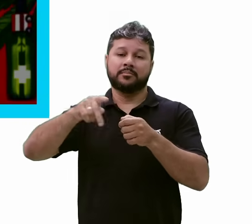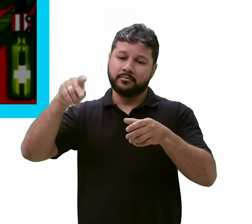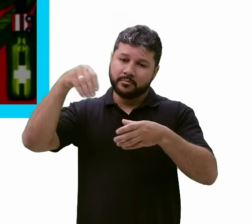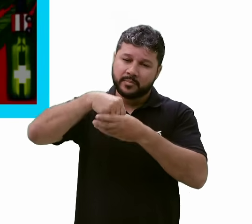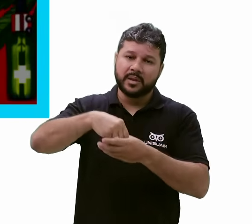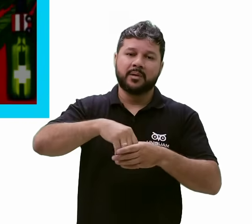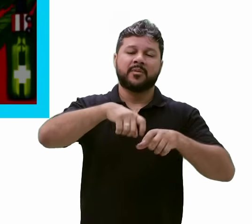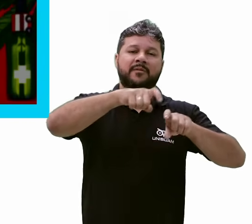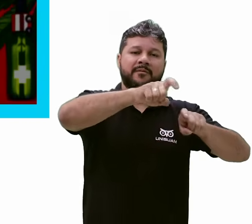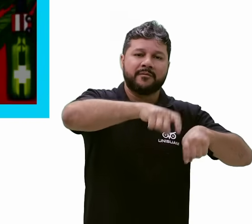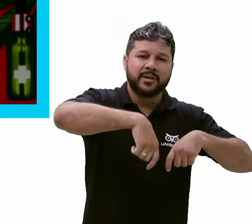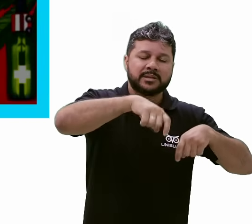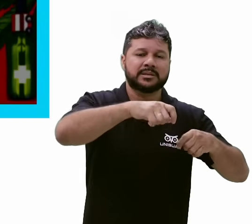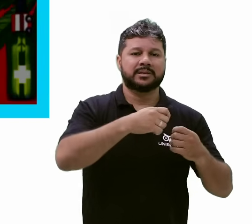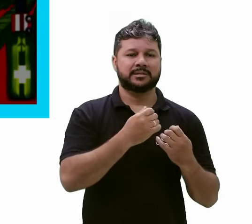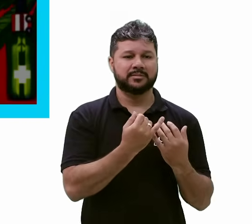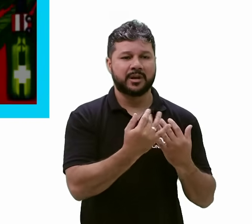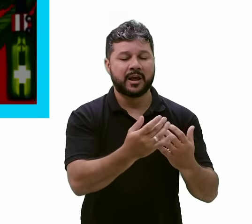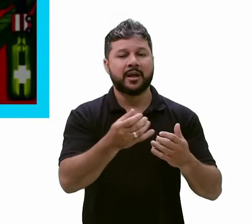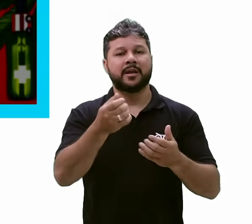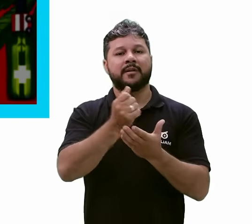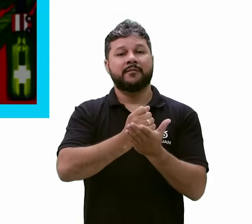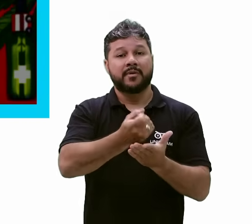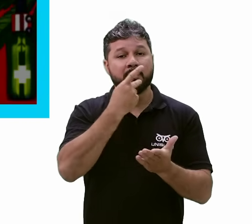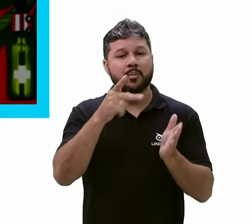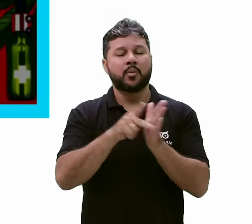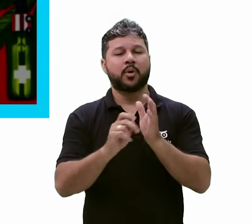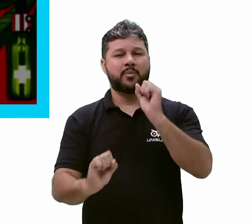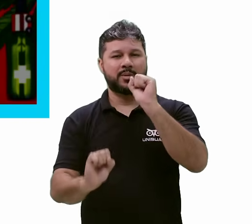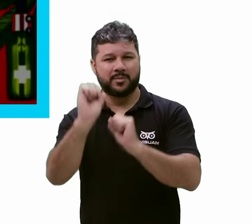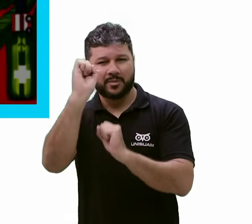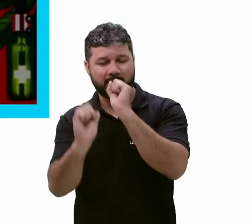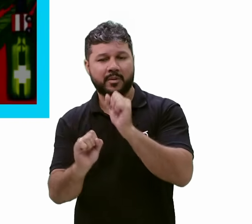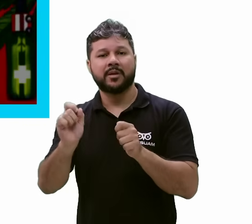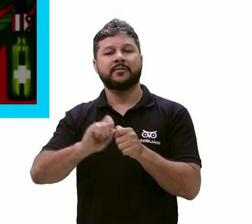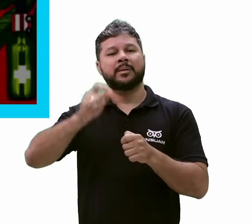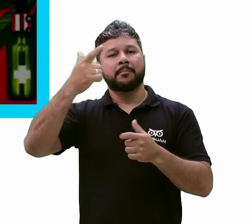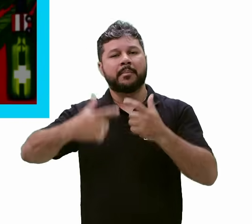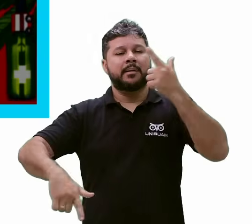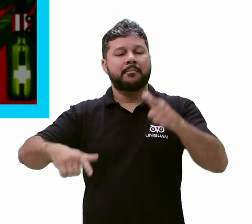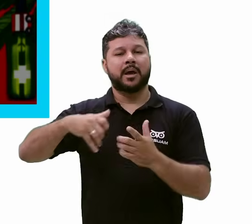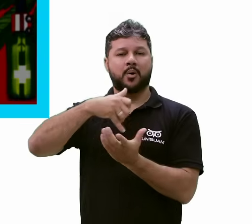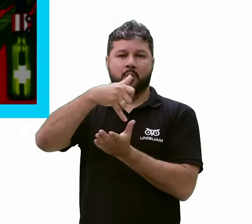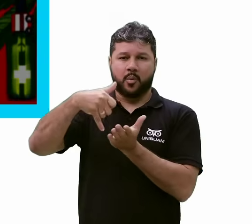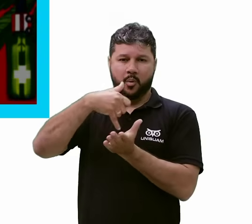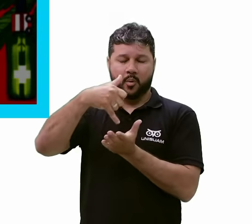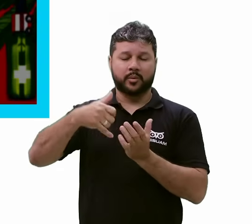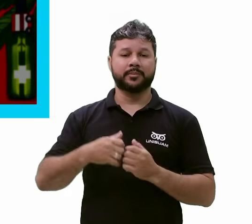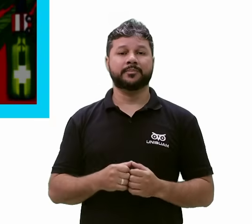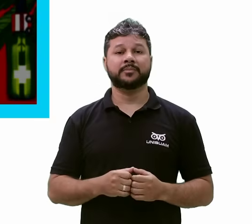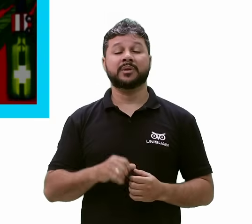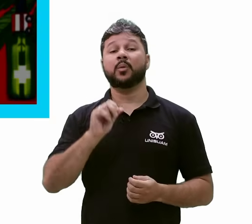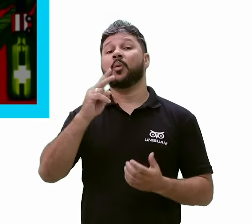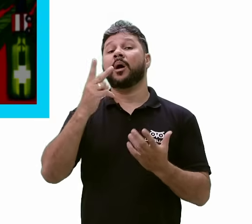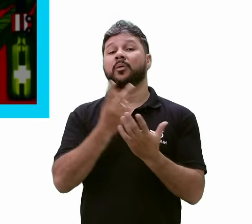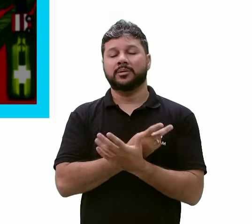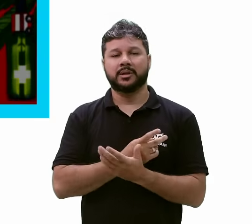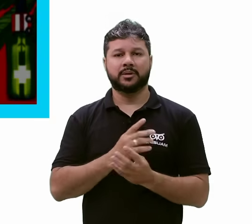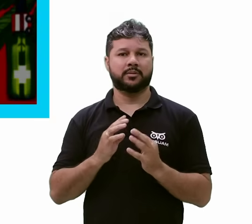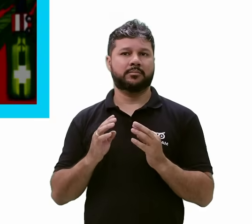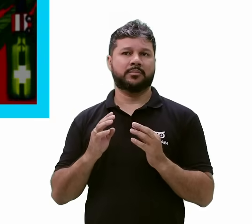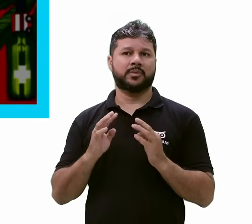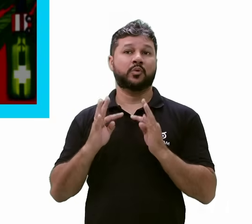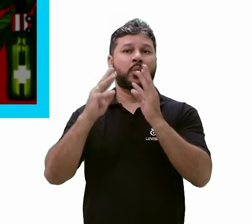desse óleo para investir na própria fazenda, na própria farmácia, no próprio laboratório e fazer cada vez mais óleos, tá? O